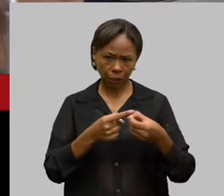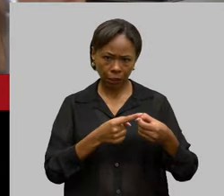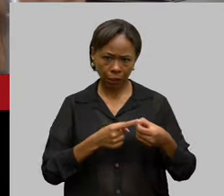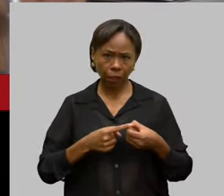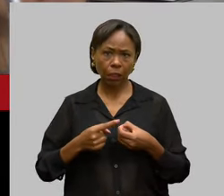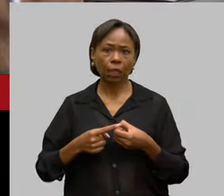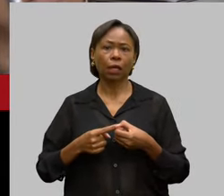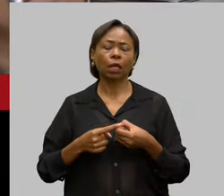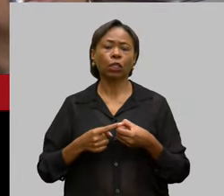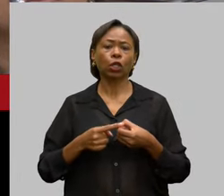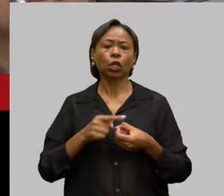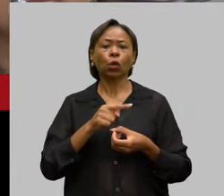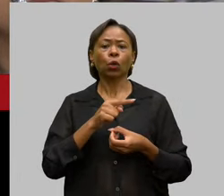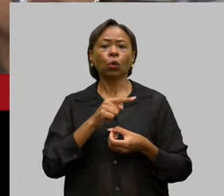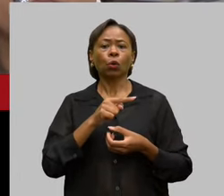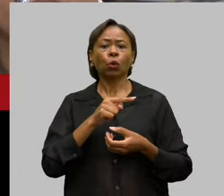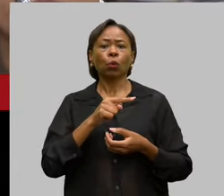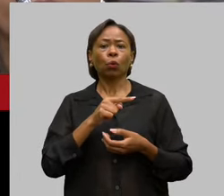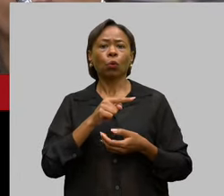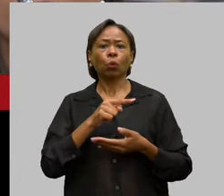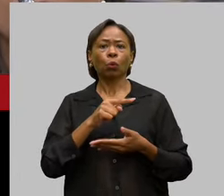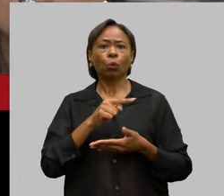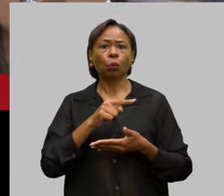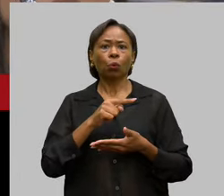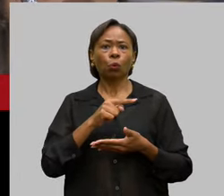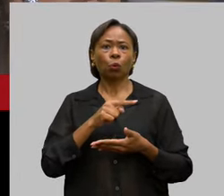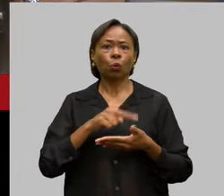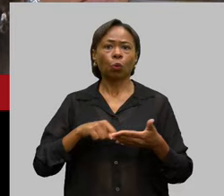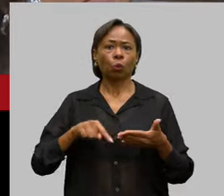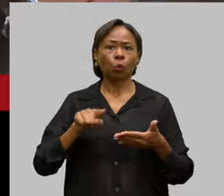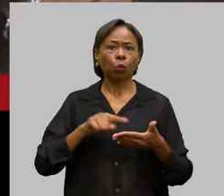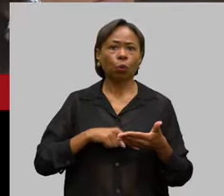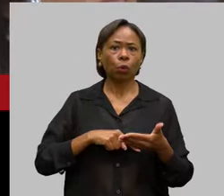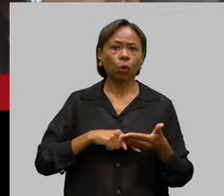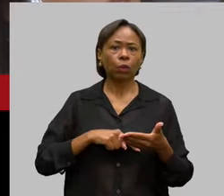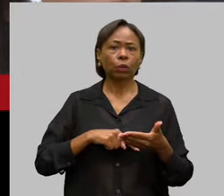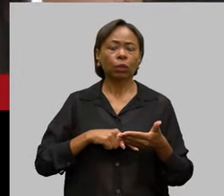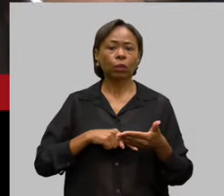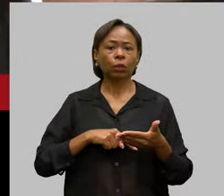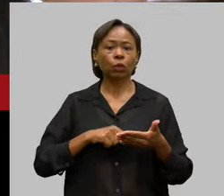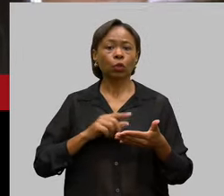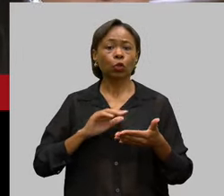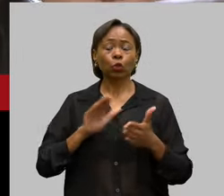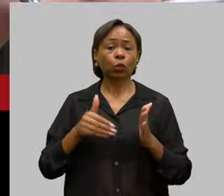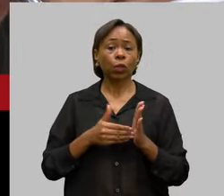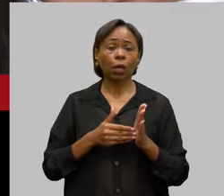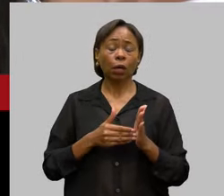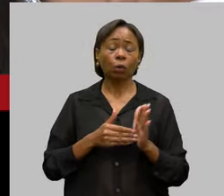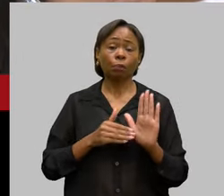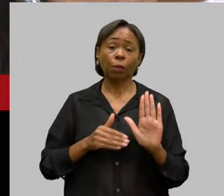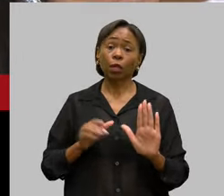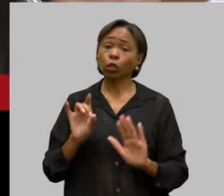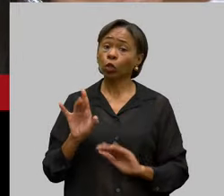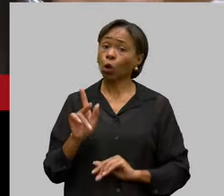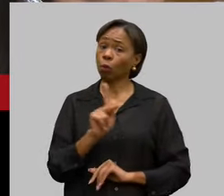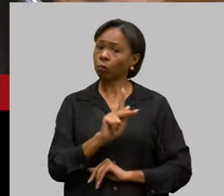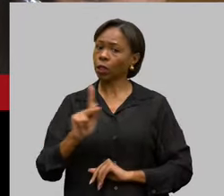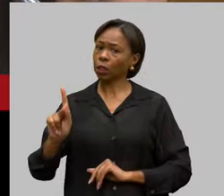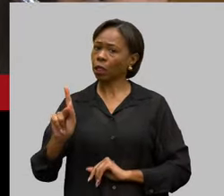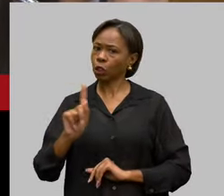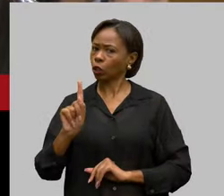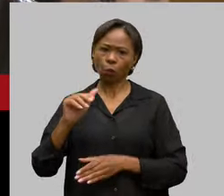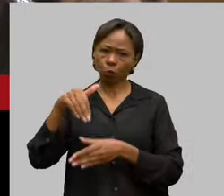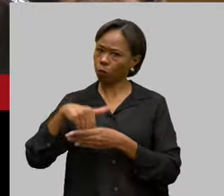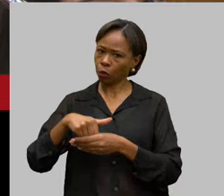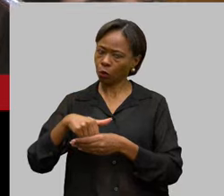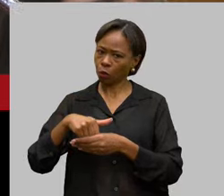né e dos 17 vereadores só o presidente não votou porque ele não vota mesmo e os 16